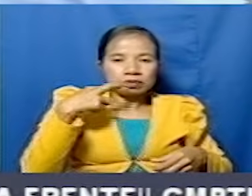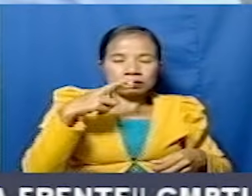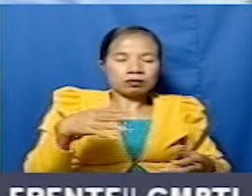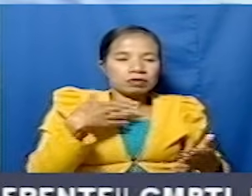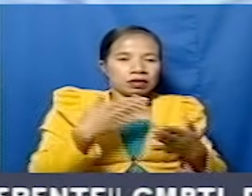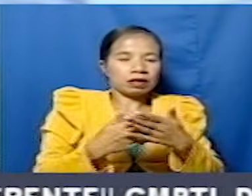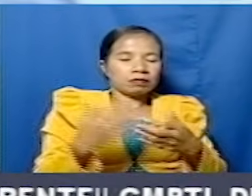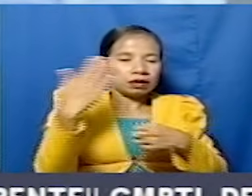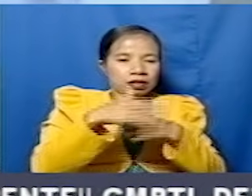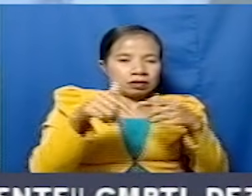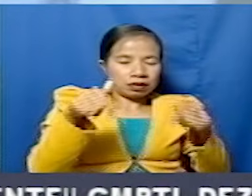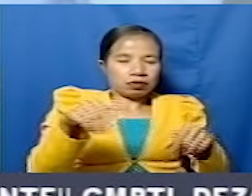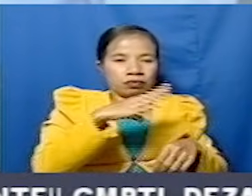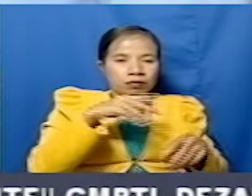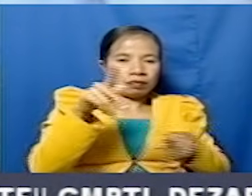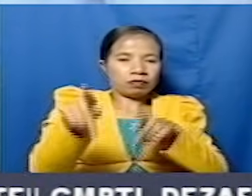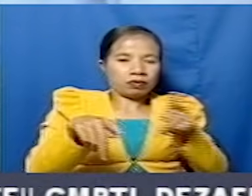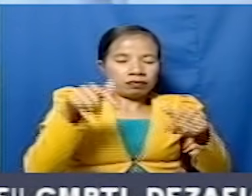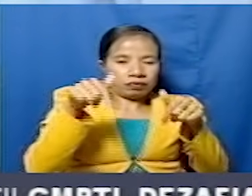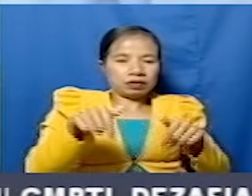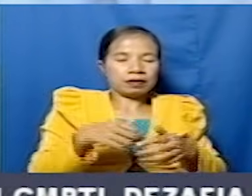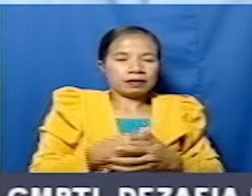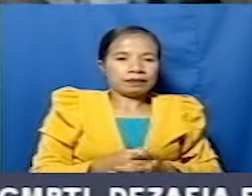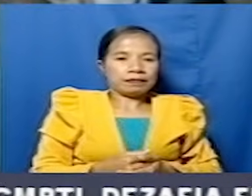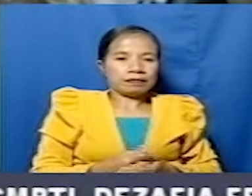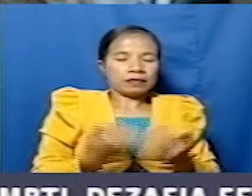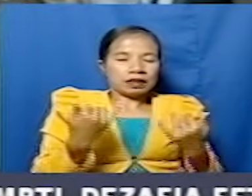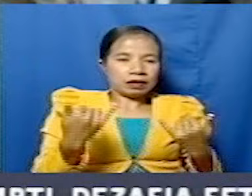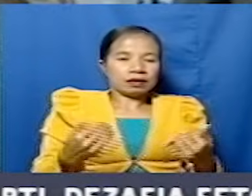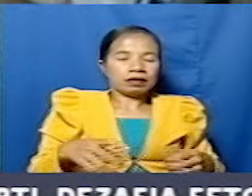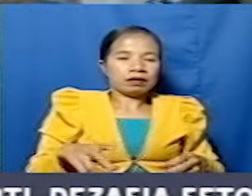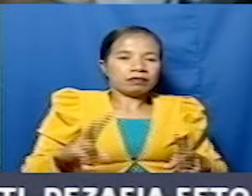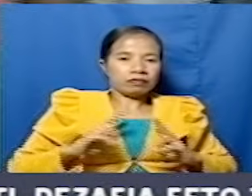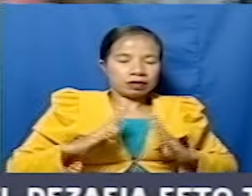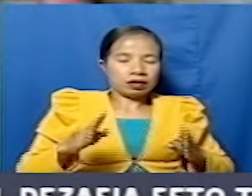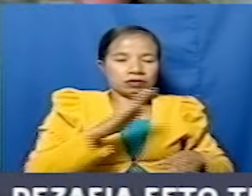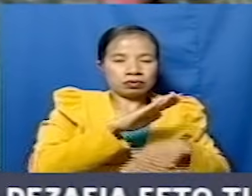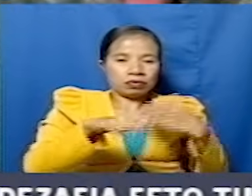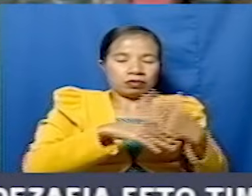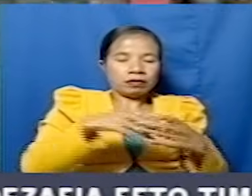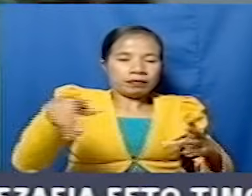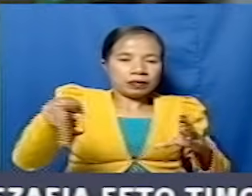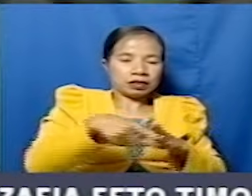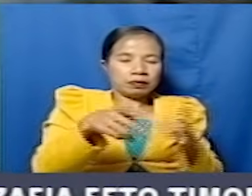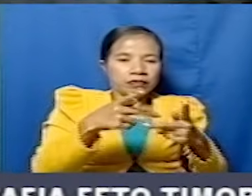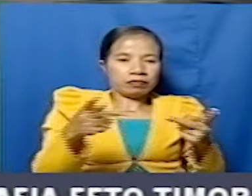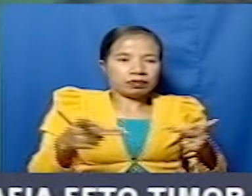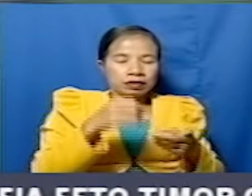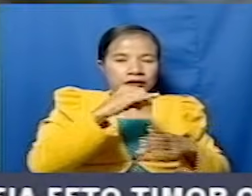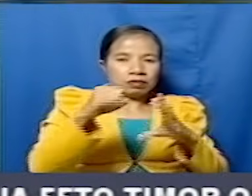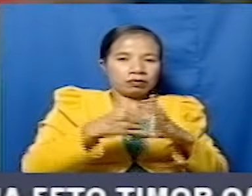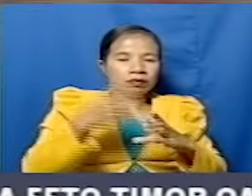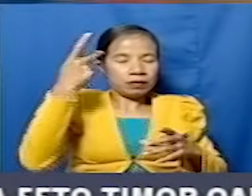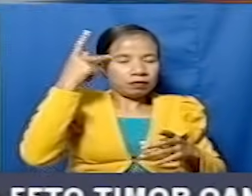bara idane nomos ba povo idane e Kalan de Ohin veterano sira ho tu marca presença e fatin idane inclui primeiro-ministro